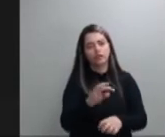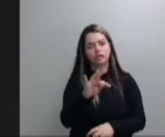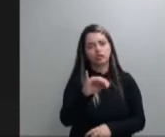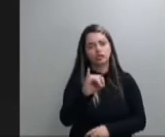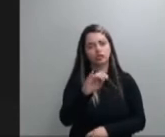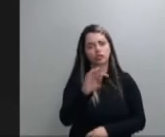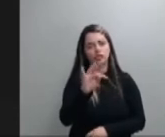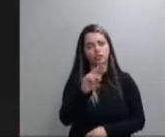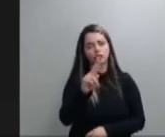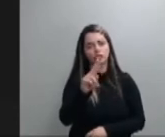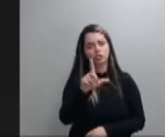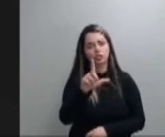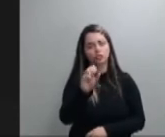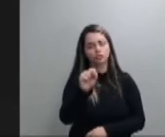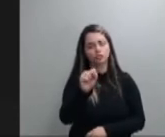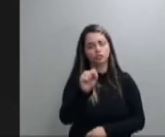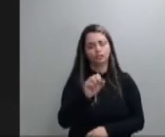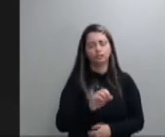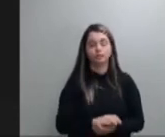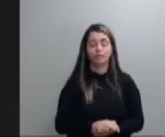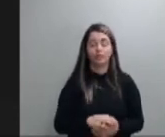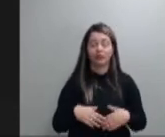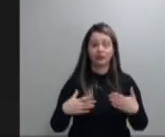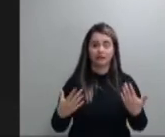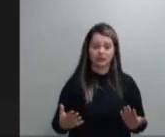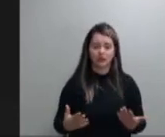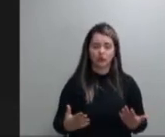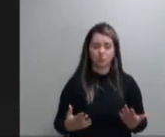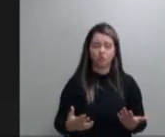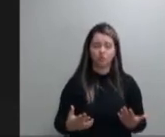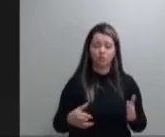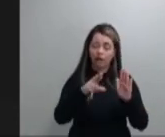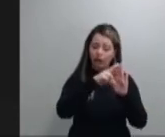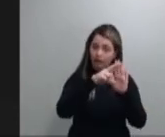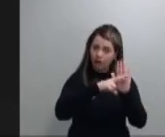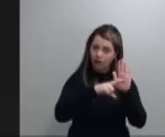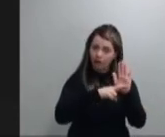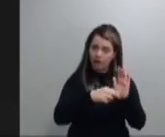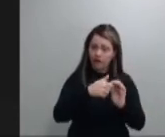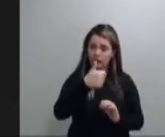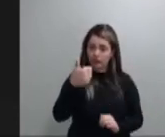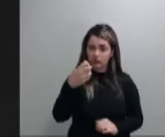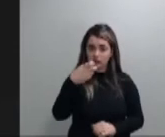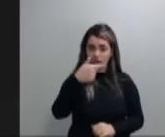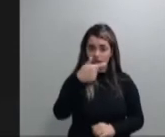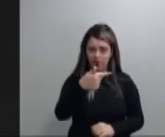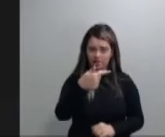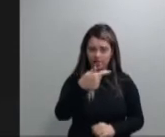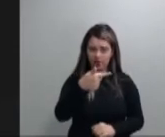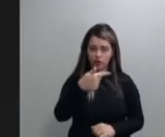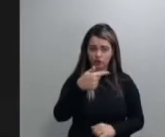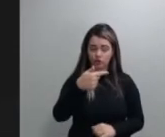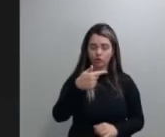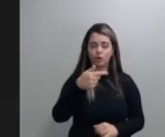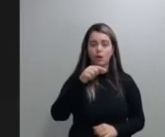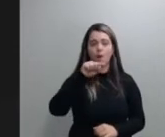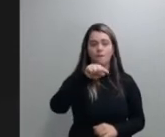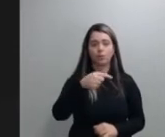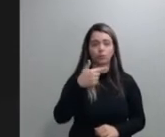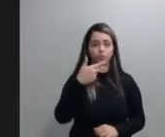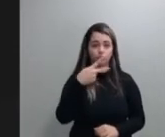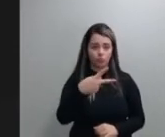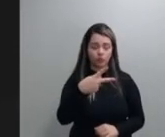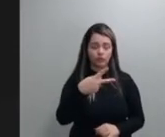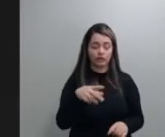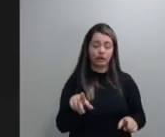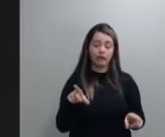17.32 desse edital de abertura determinou que, no caso de omissão, que era exatamente